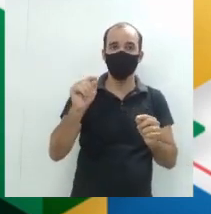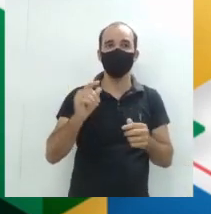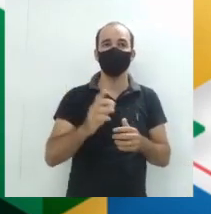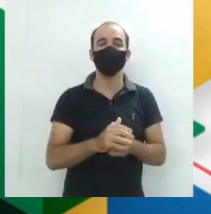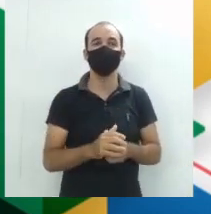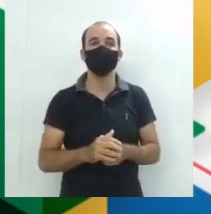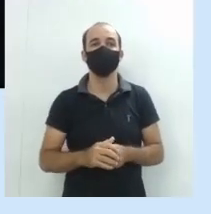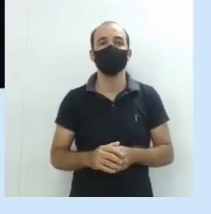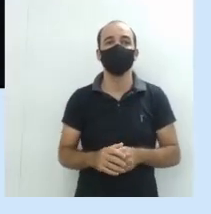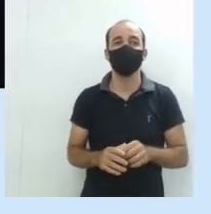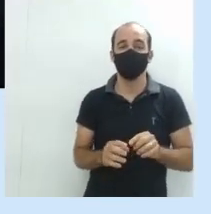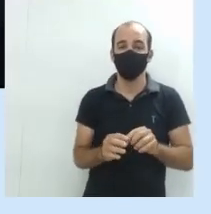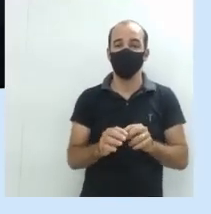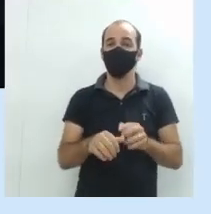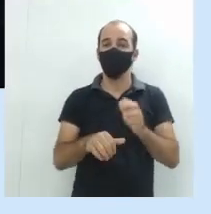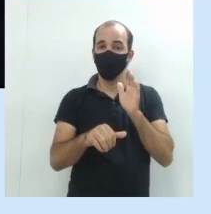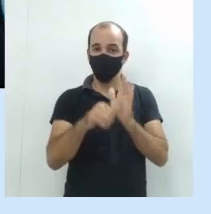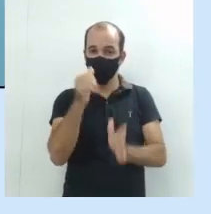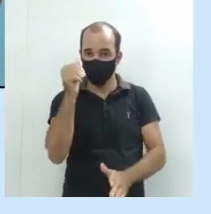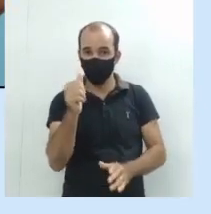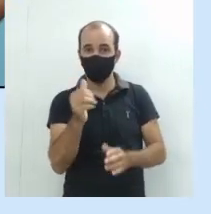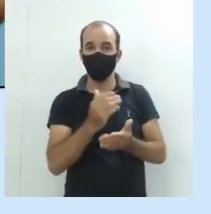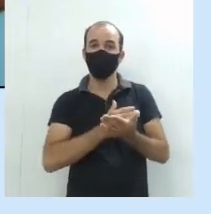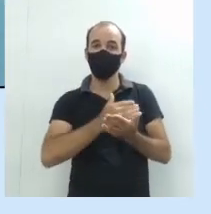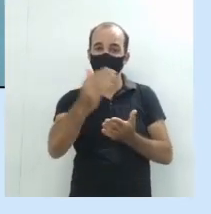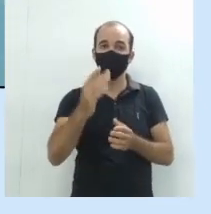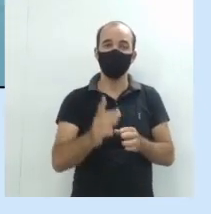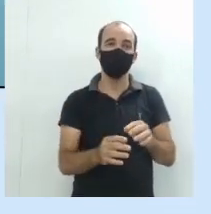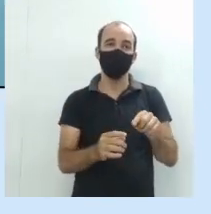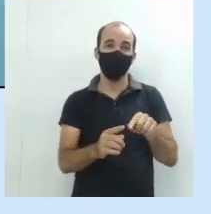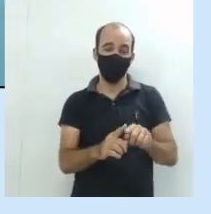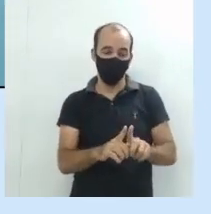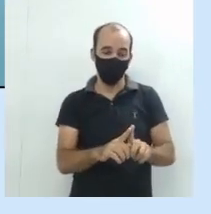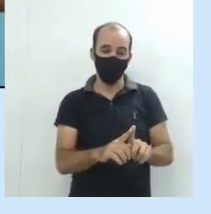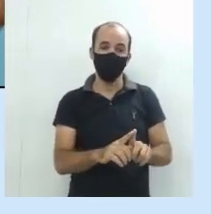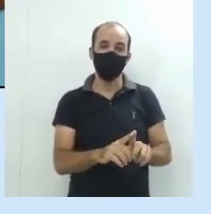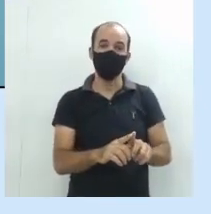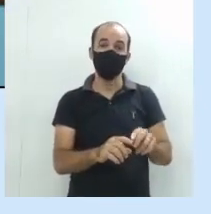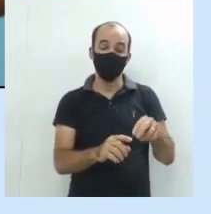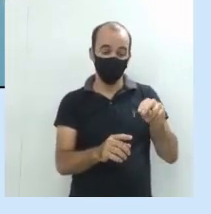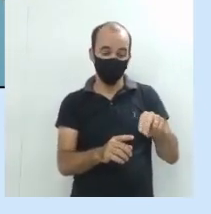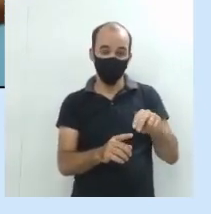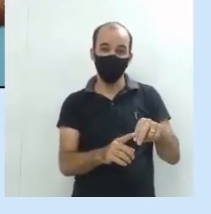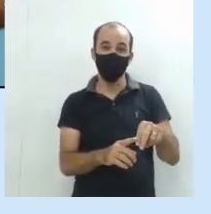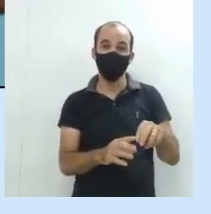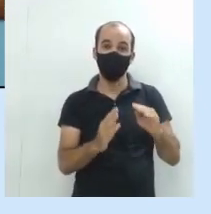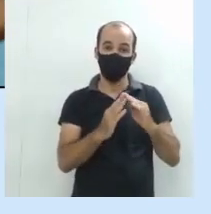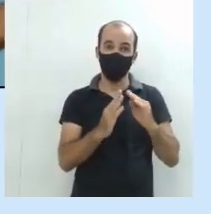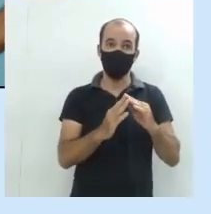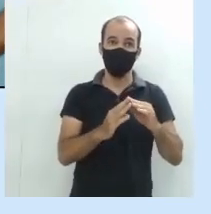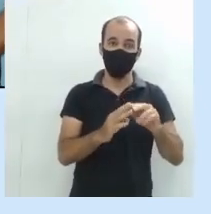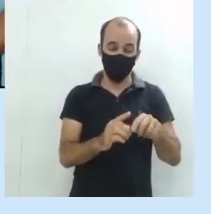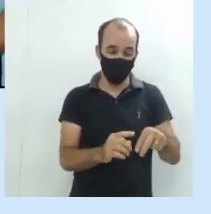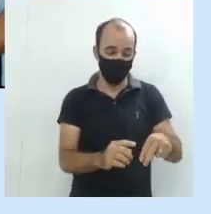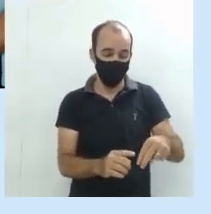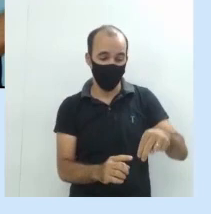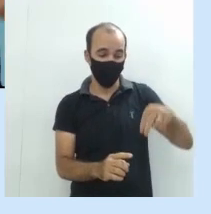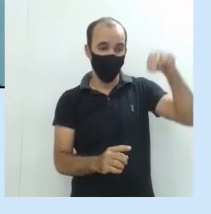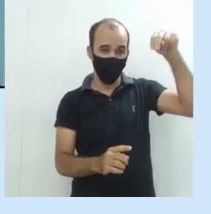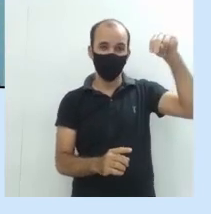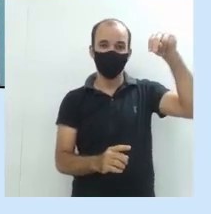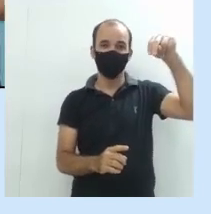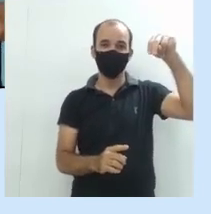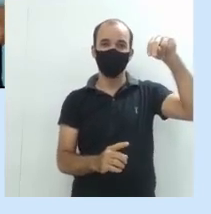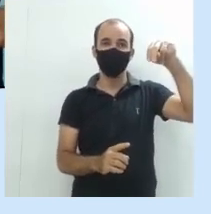dele. O primeiro ele deslocou, olha, 100 metros de sul para norte.